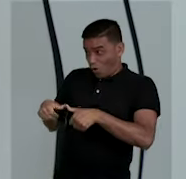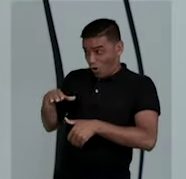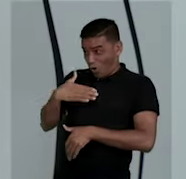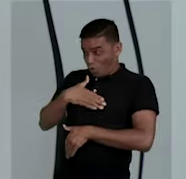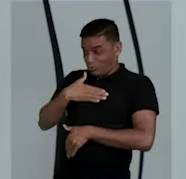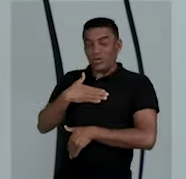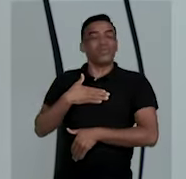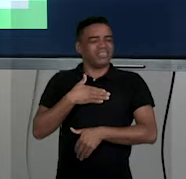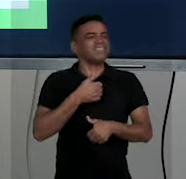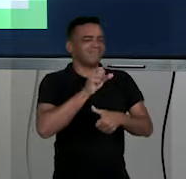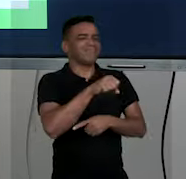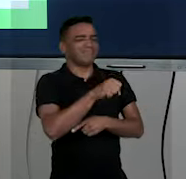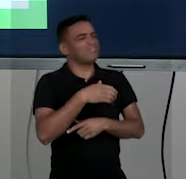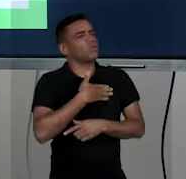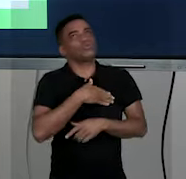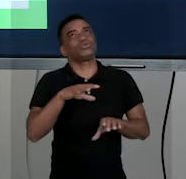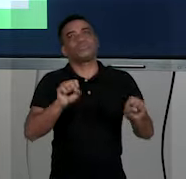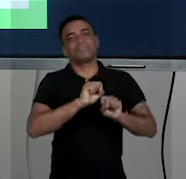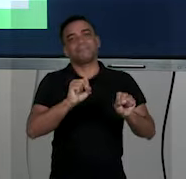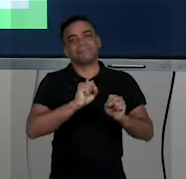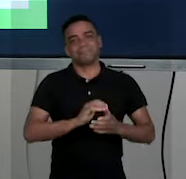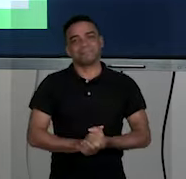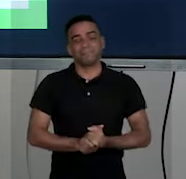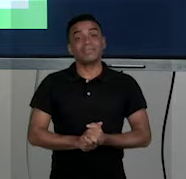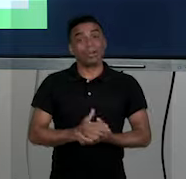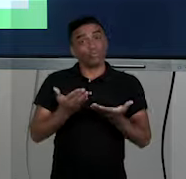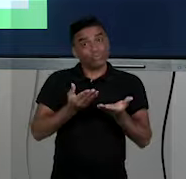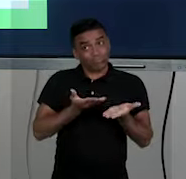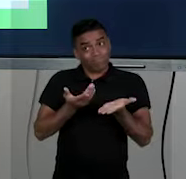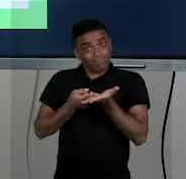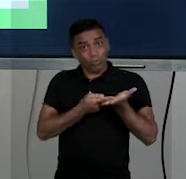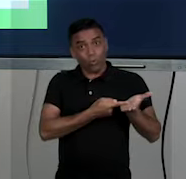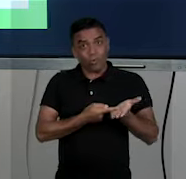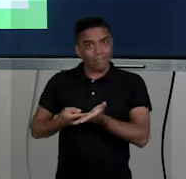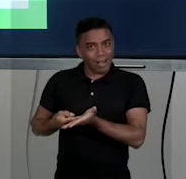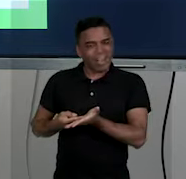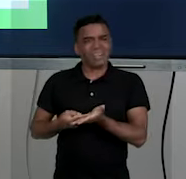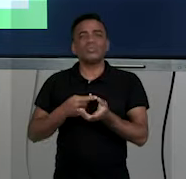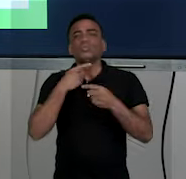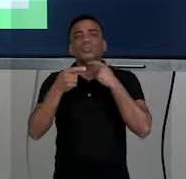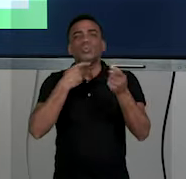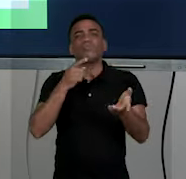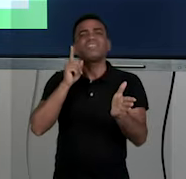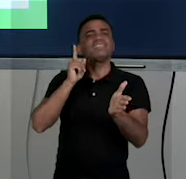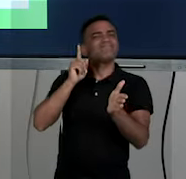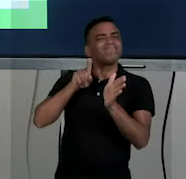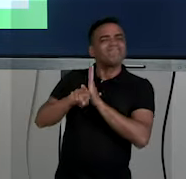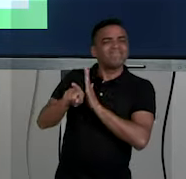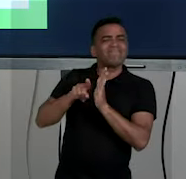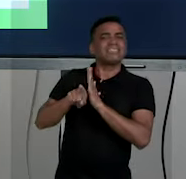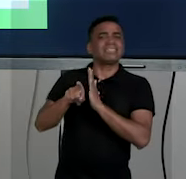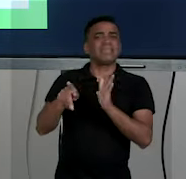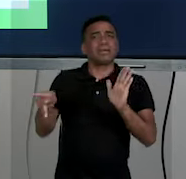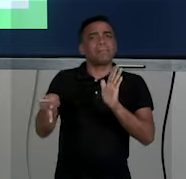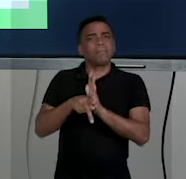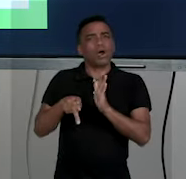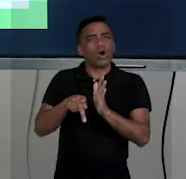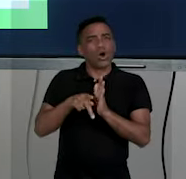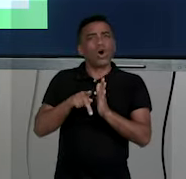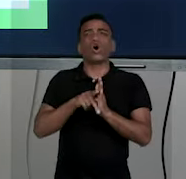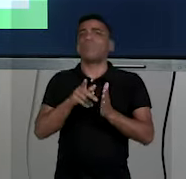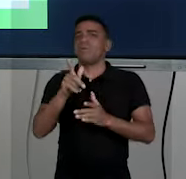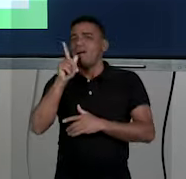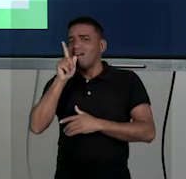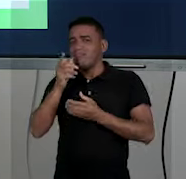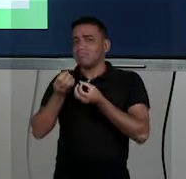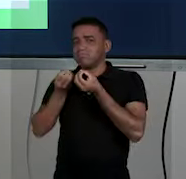gente, das terras mineiras? Bom, então, com o Flávio aqui, nós vamos tirar as nossas dúvidas com relação ao sistema reprodutor e,